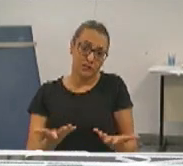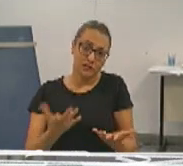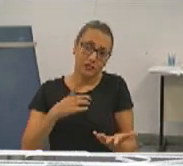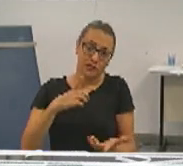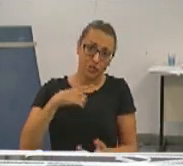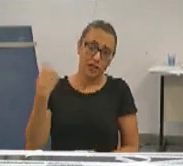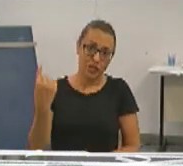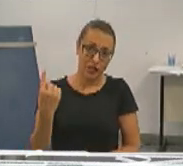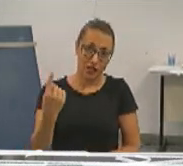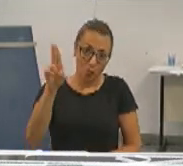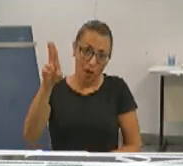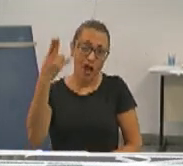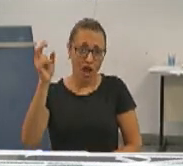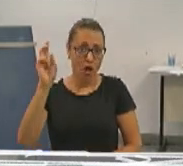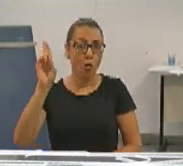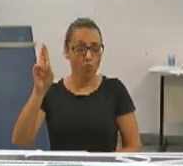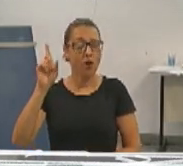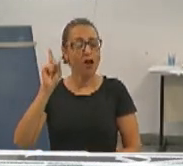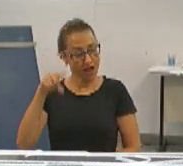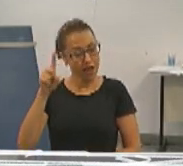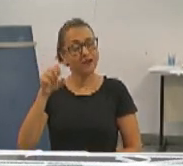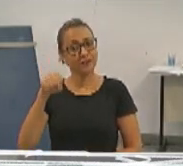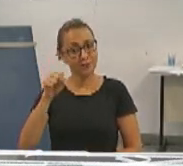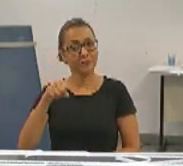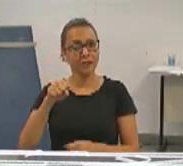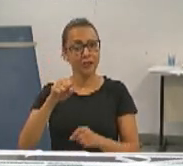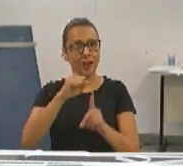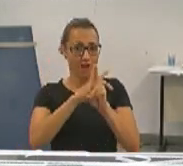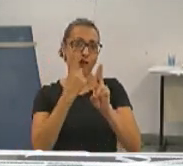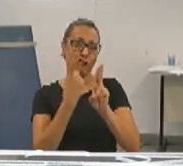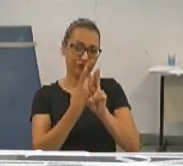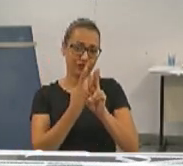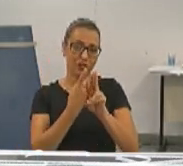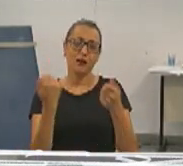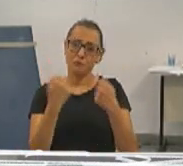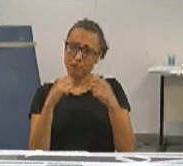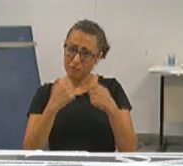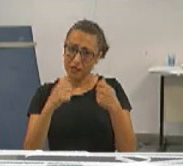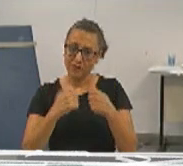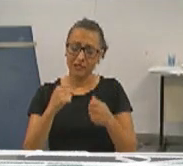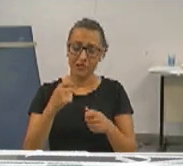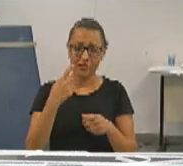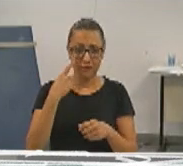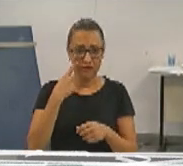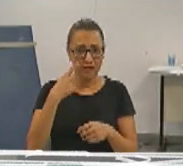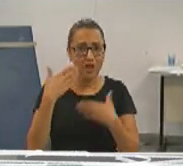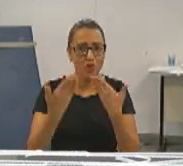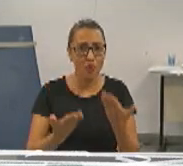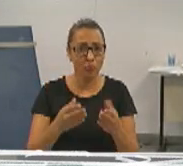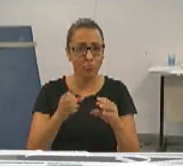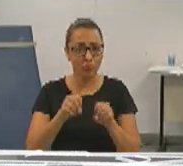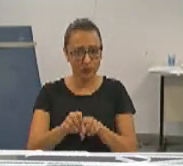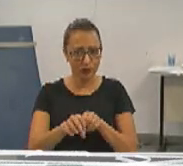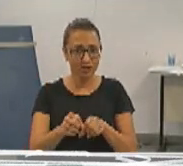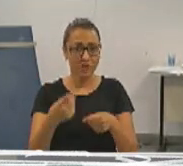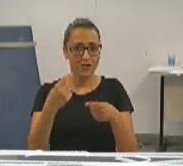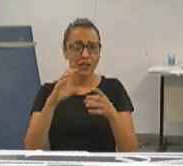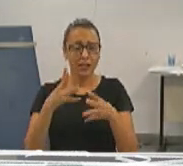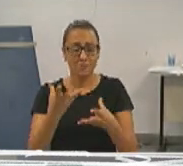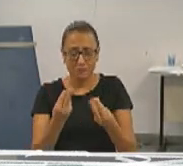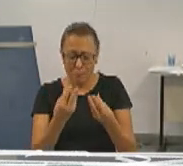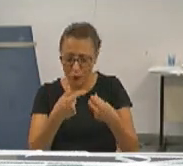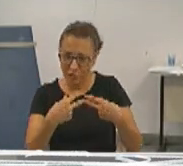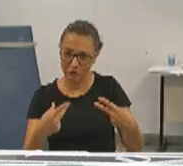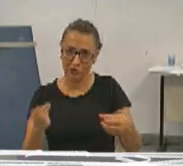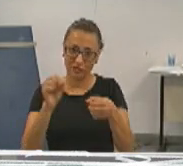nossa universidade. Então, a gente precisa também caracterizar o ensino, porque tem muita coisa que nós vamos fazer aqui dentro do HU, da